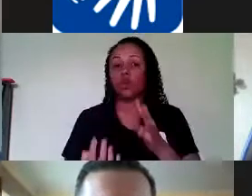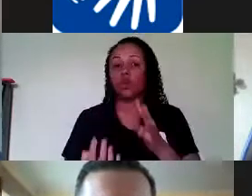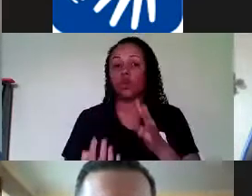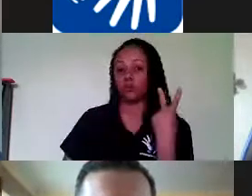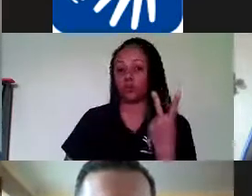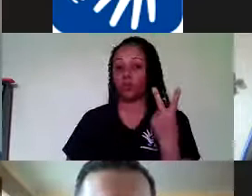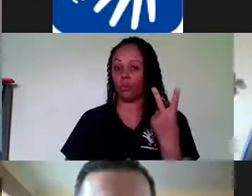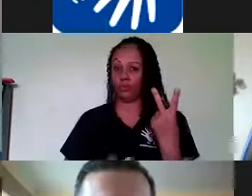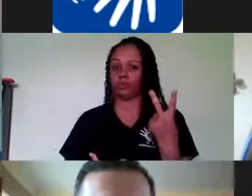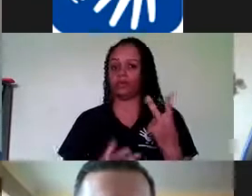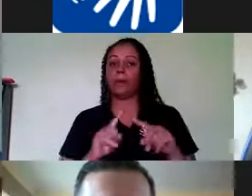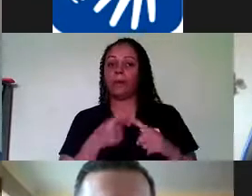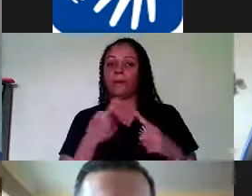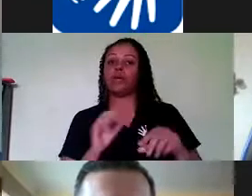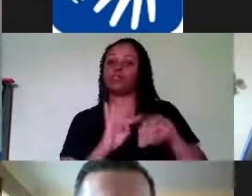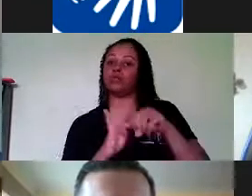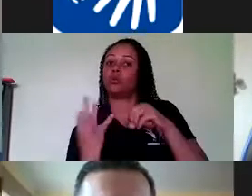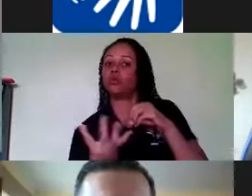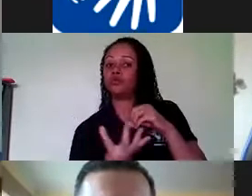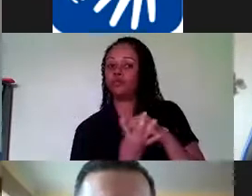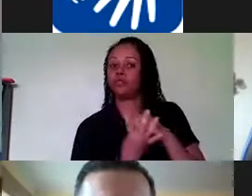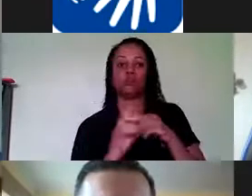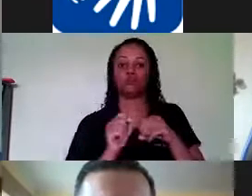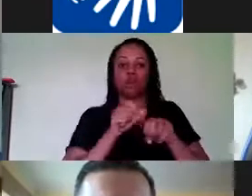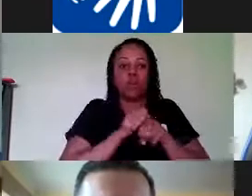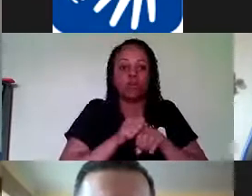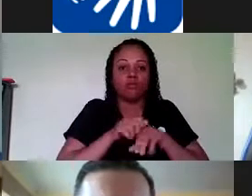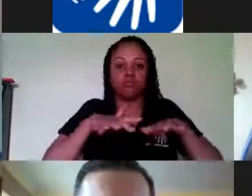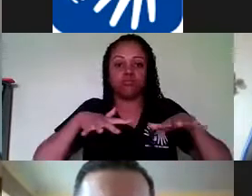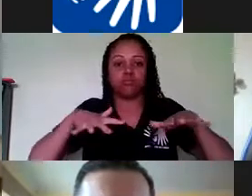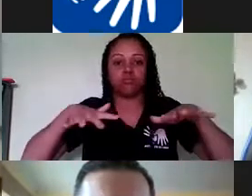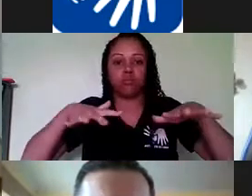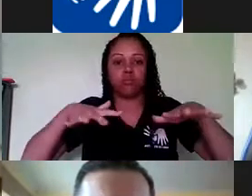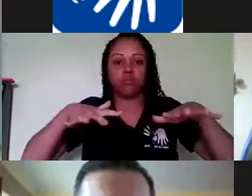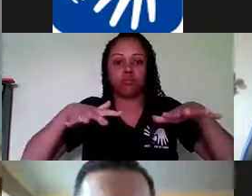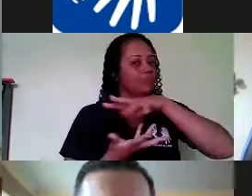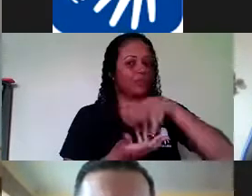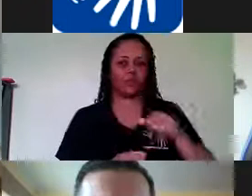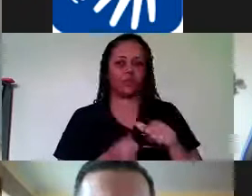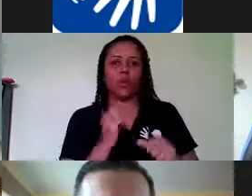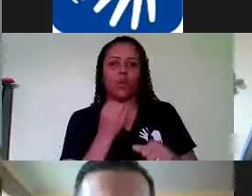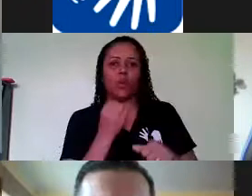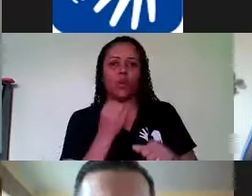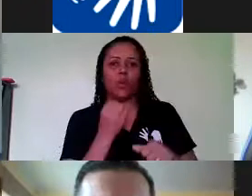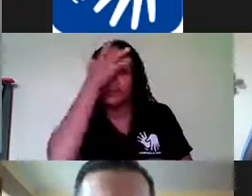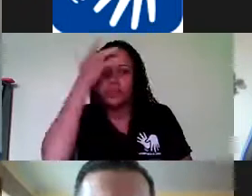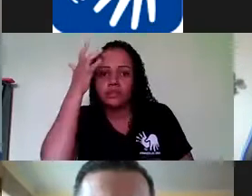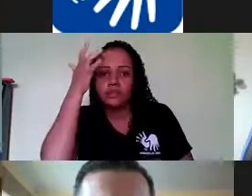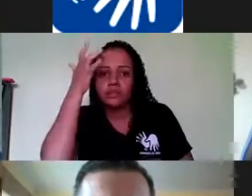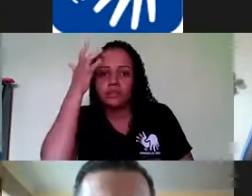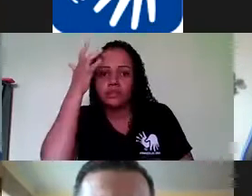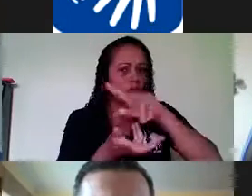está atingindo o mundo. Quantas pessoas no mundo vão ficar com sequelas da própria